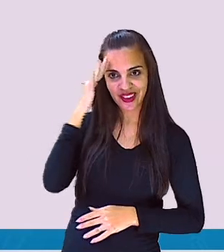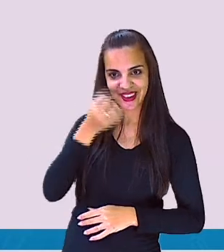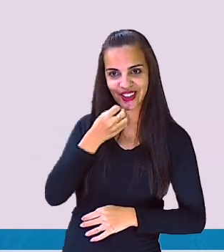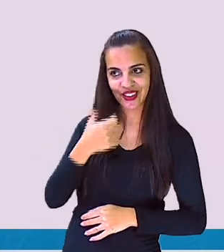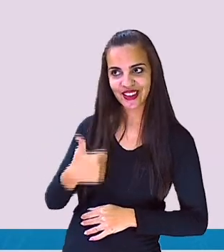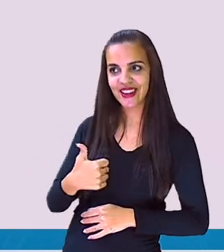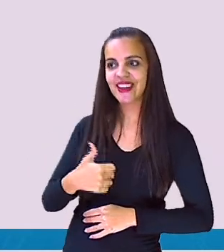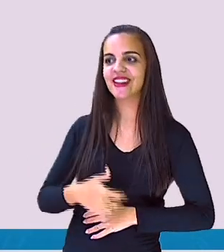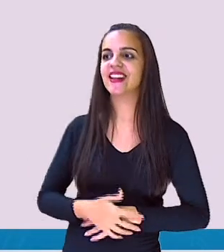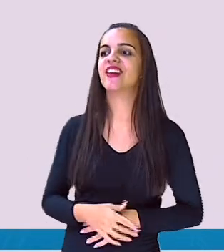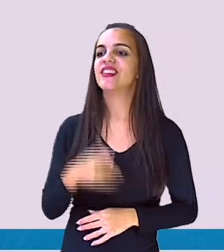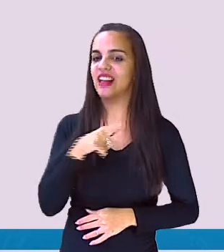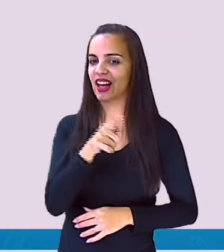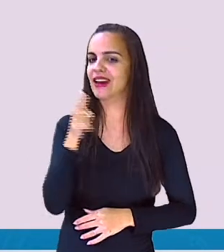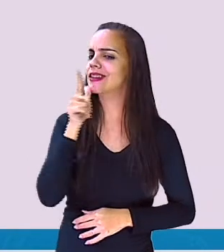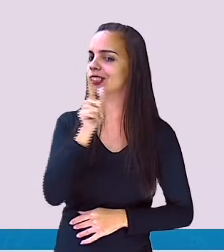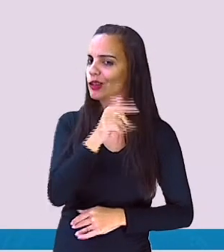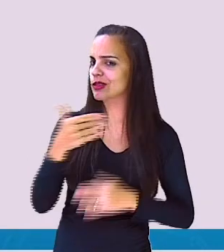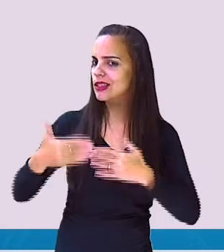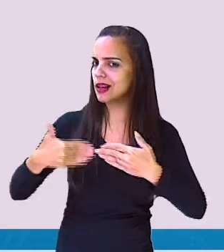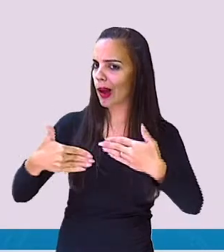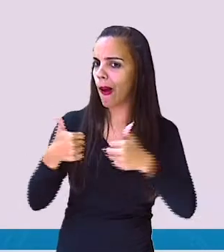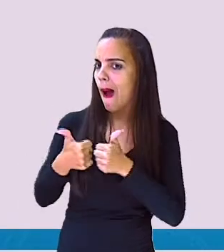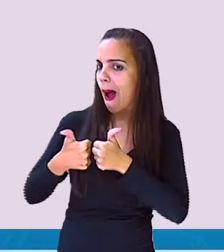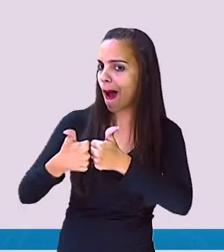Tô lembrando aí da nossa aula de rima.